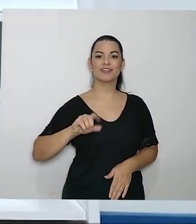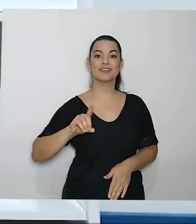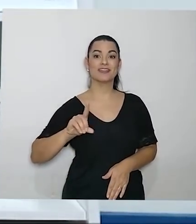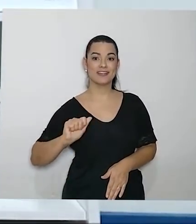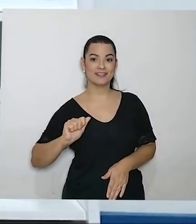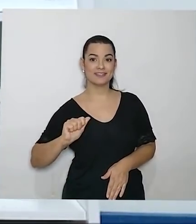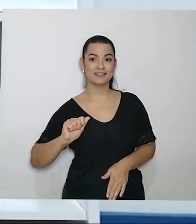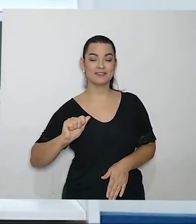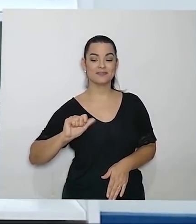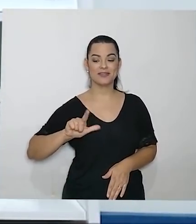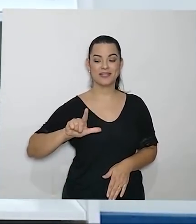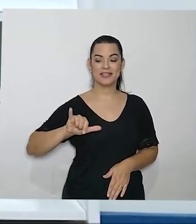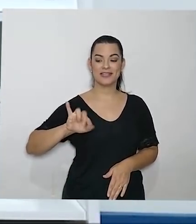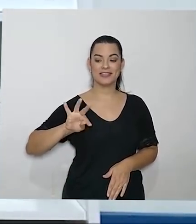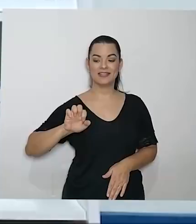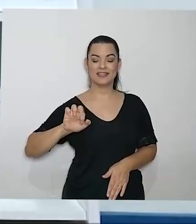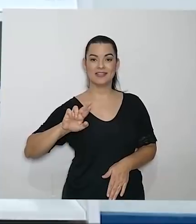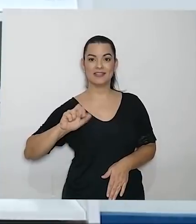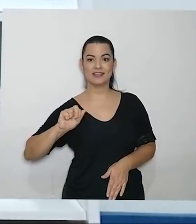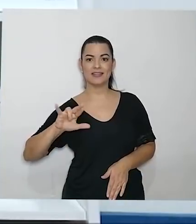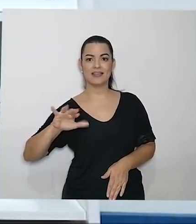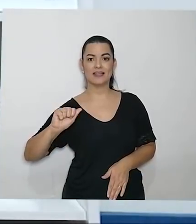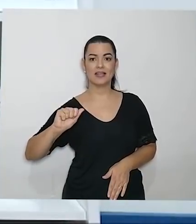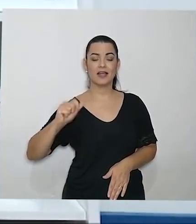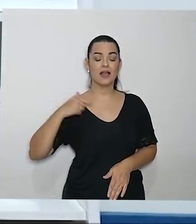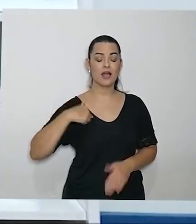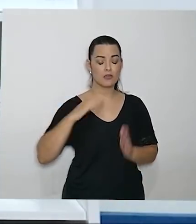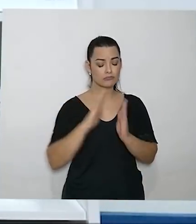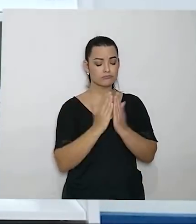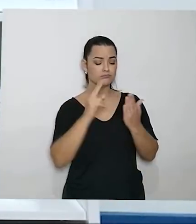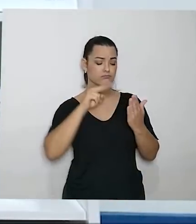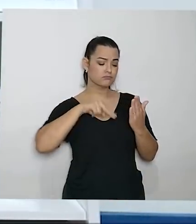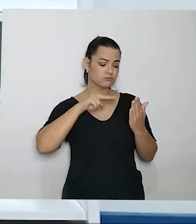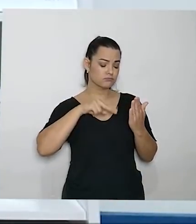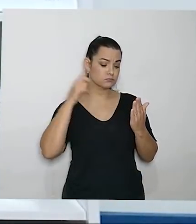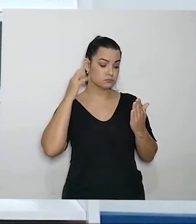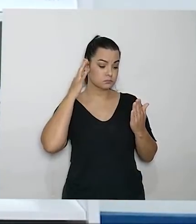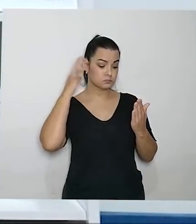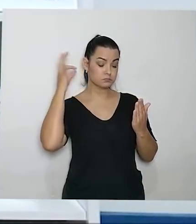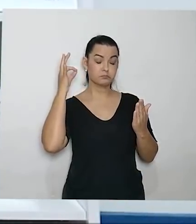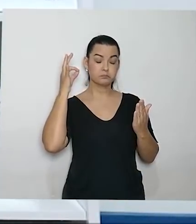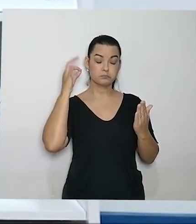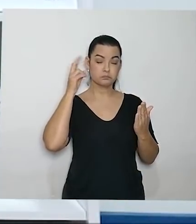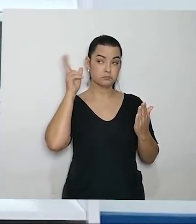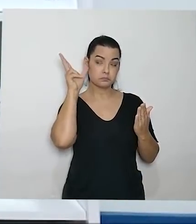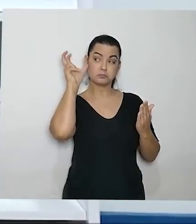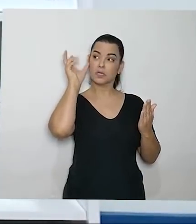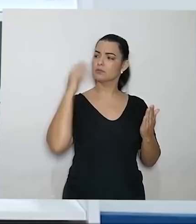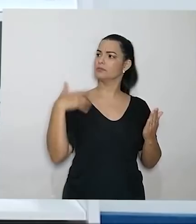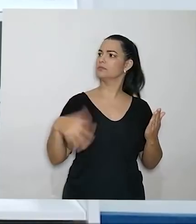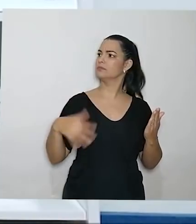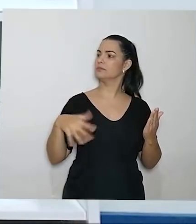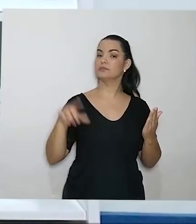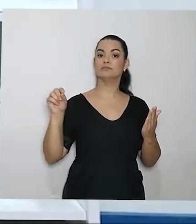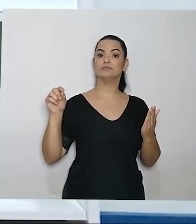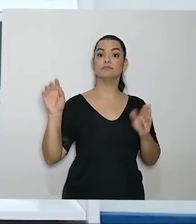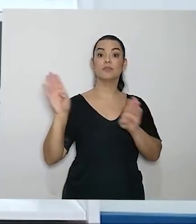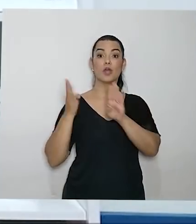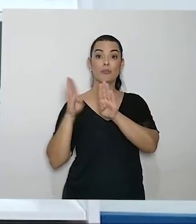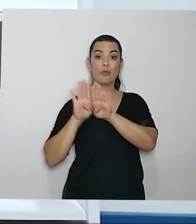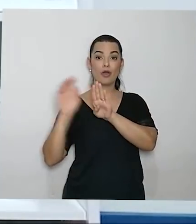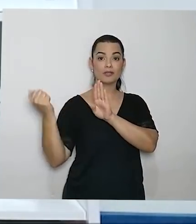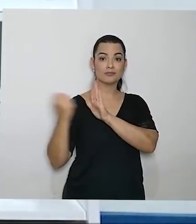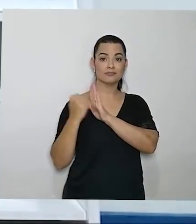uma entrega e eu tive que parar a leitura. Então, sempre quando eu interrompo uma leitura para continuar lendo